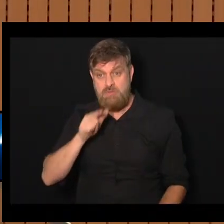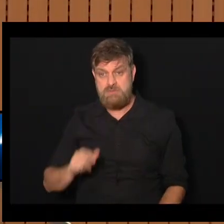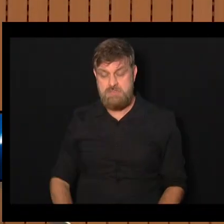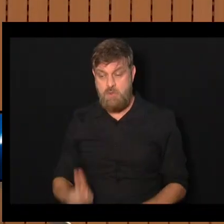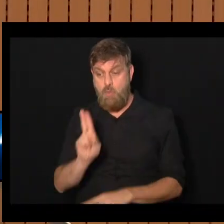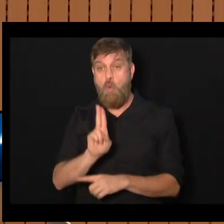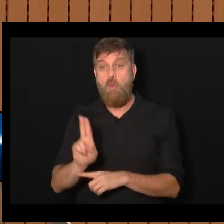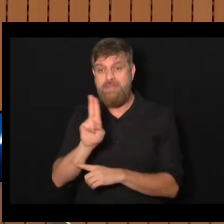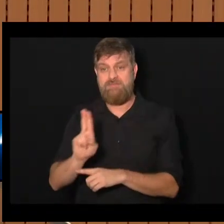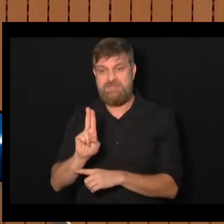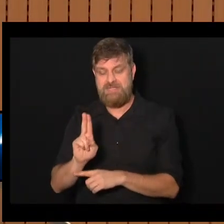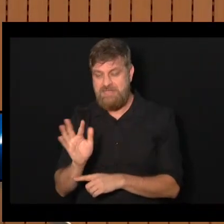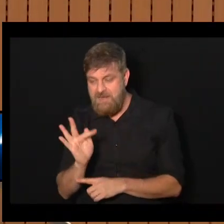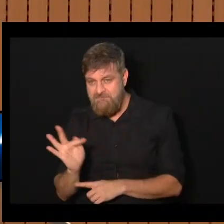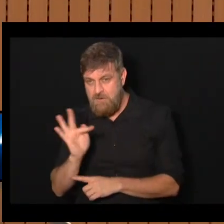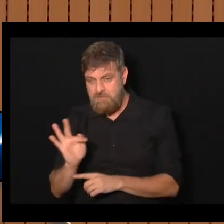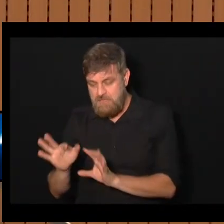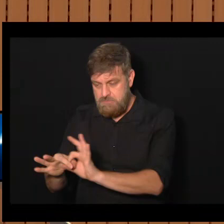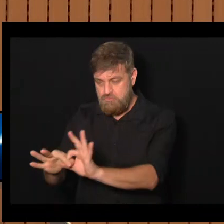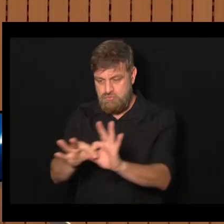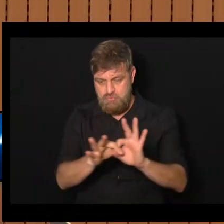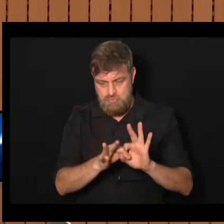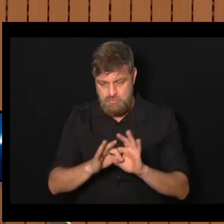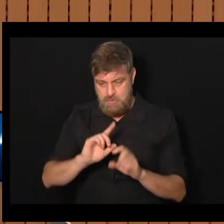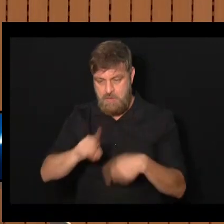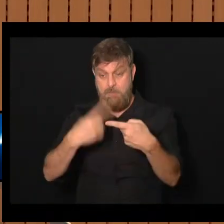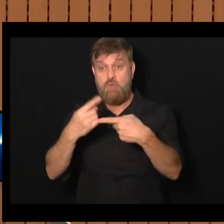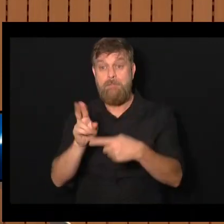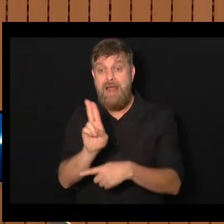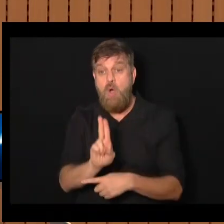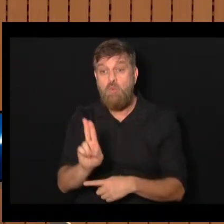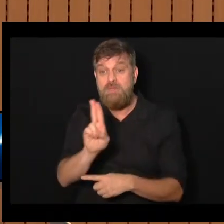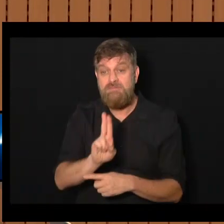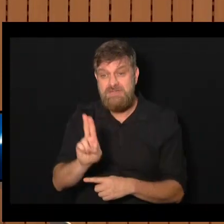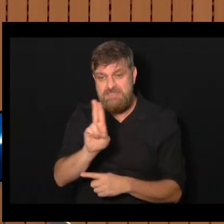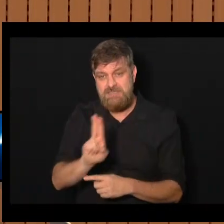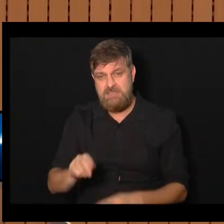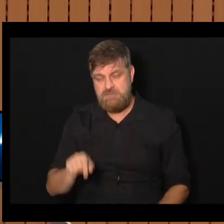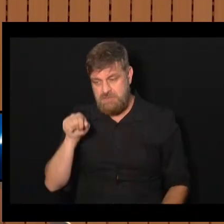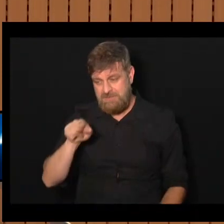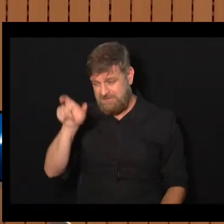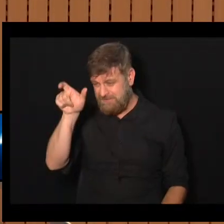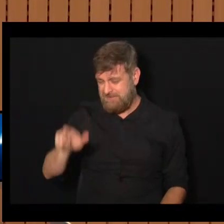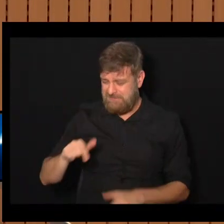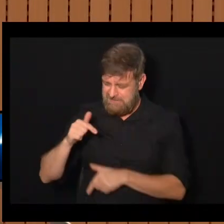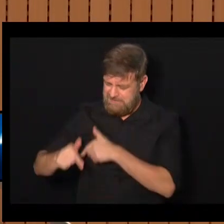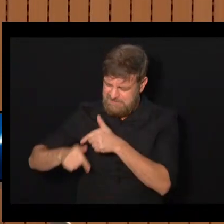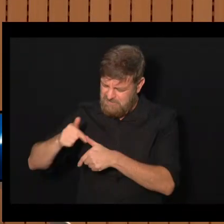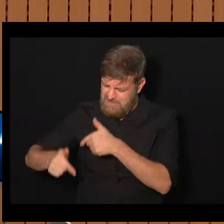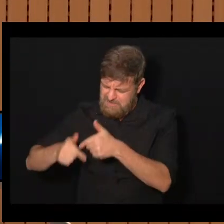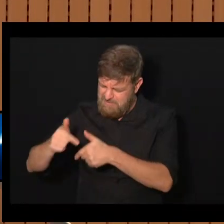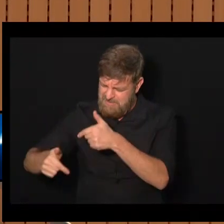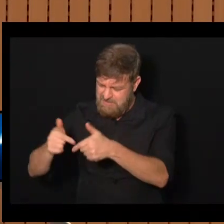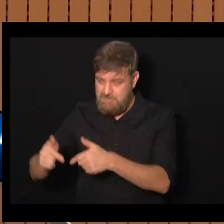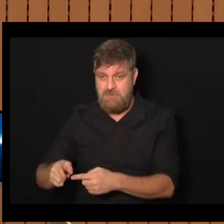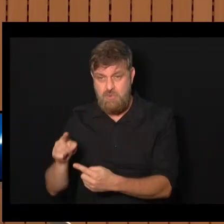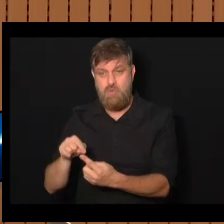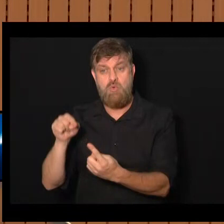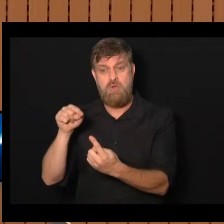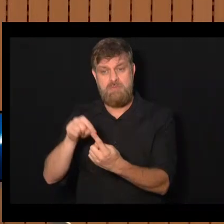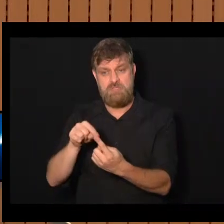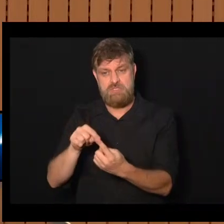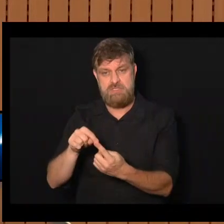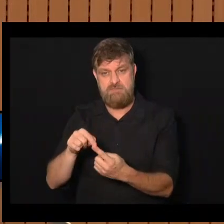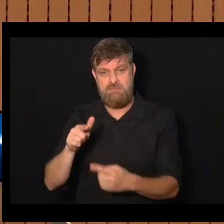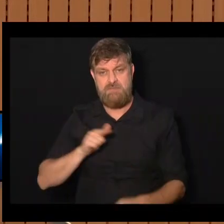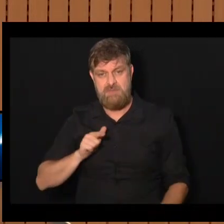Católica de Campinas. Trevisan, ele foi um homem que trabalhou muito para a estruturação de